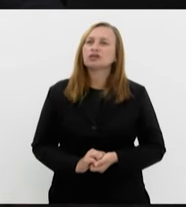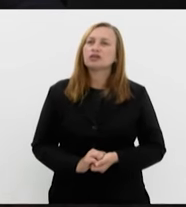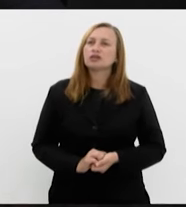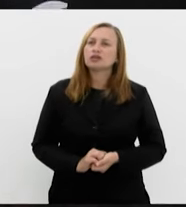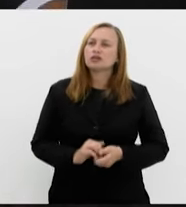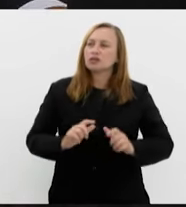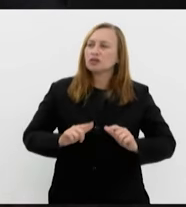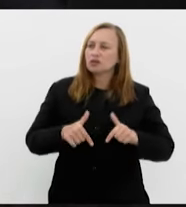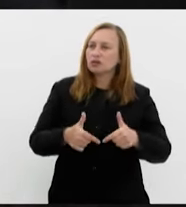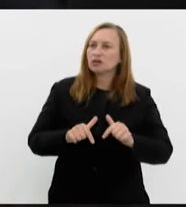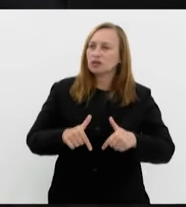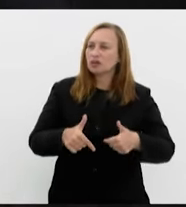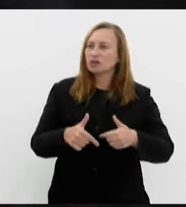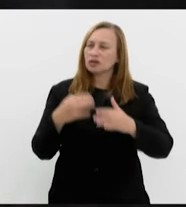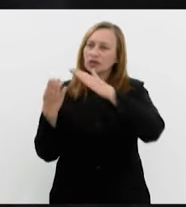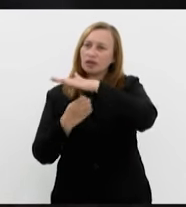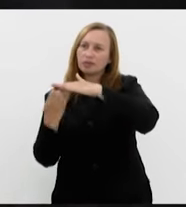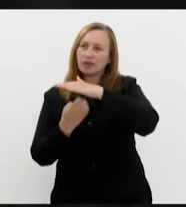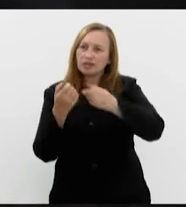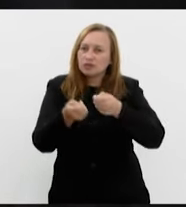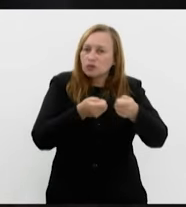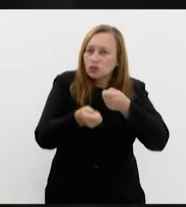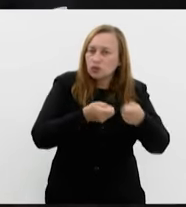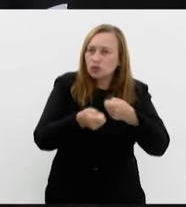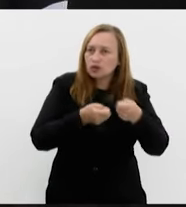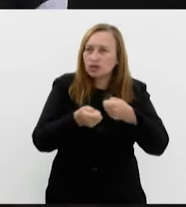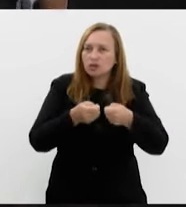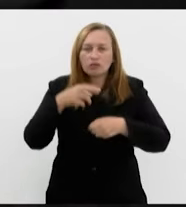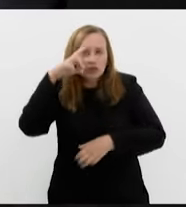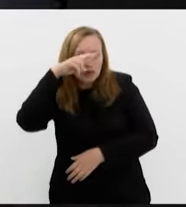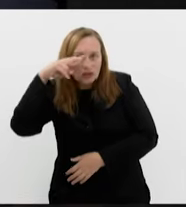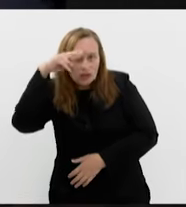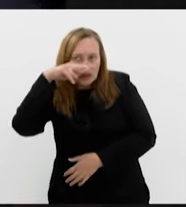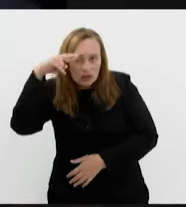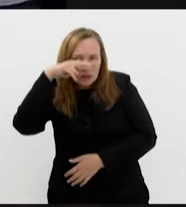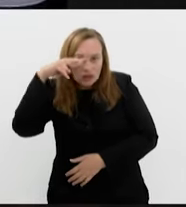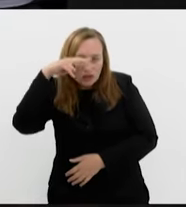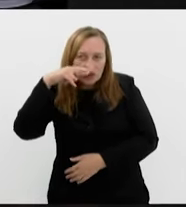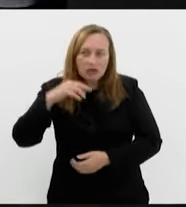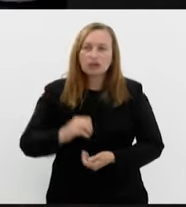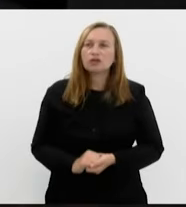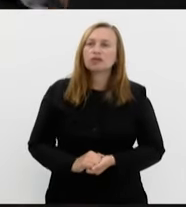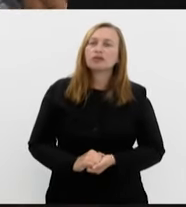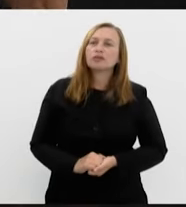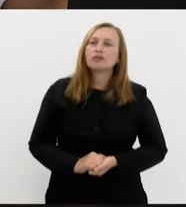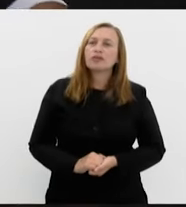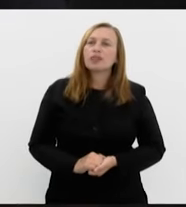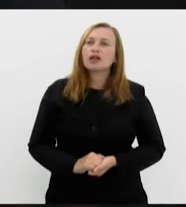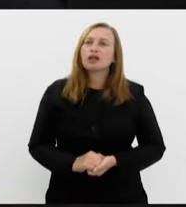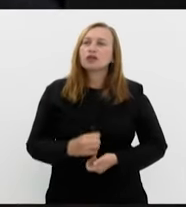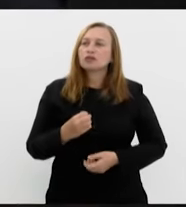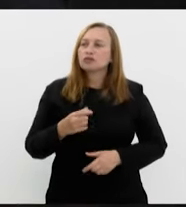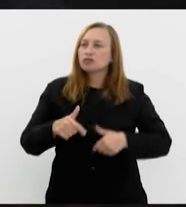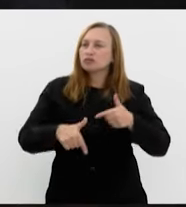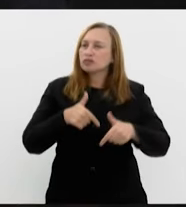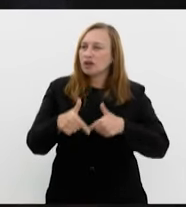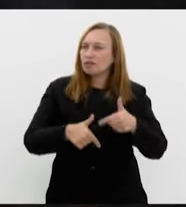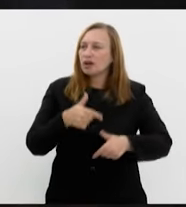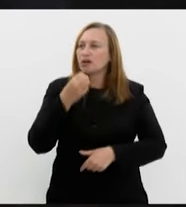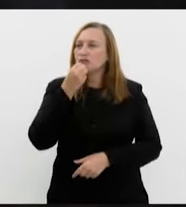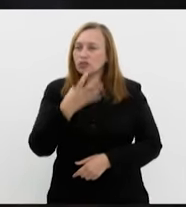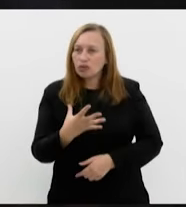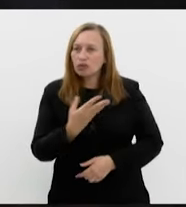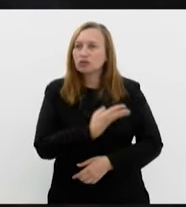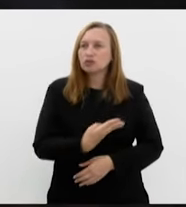agências reguladoras, notadamente no que tange à fiscalização, primando pela boa prestação do serviço público em prol